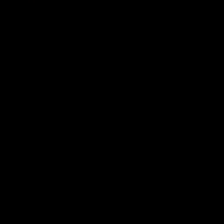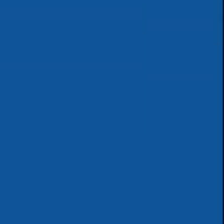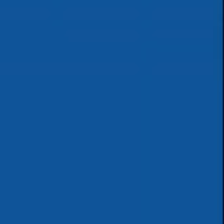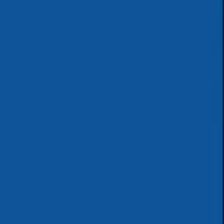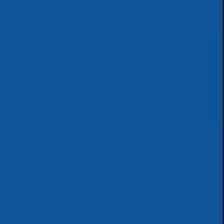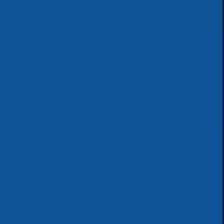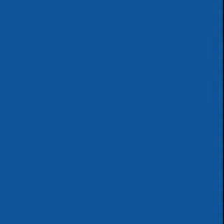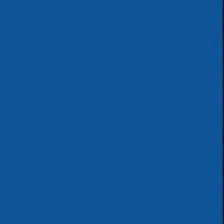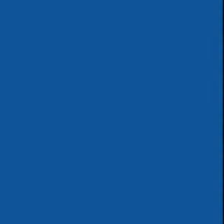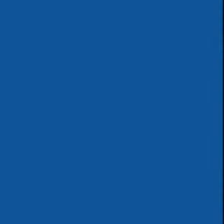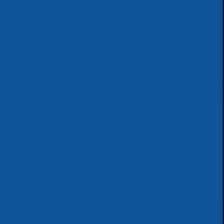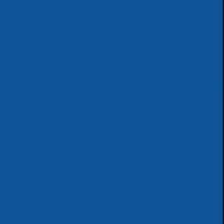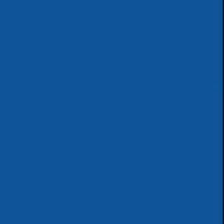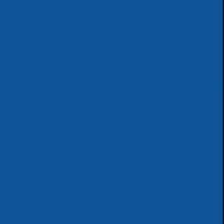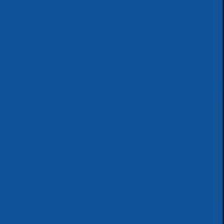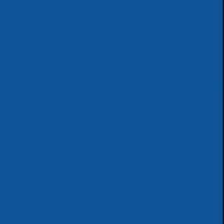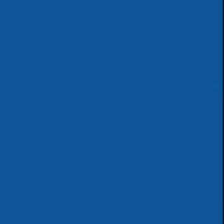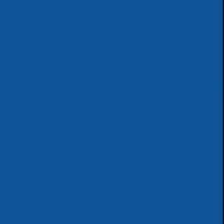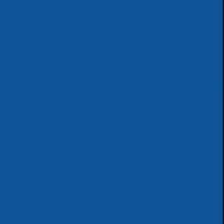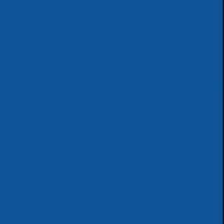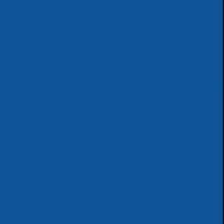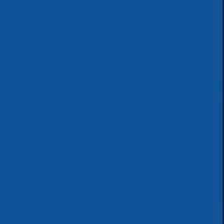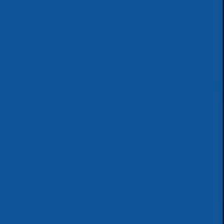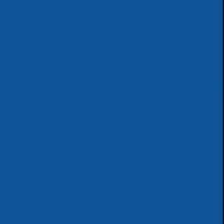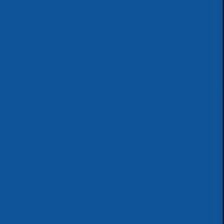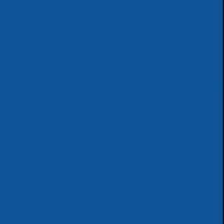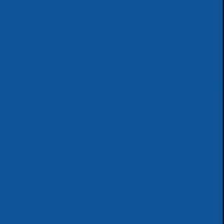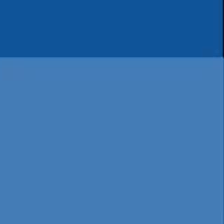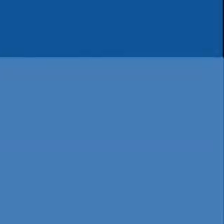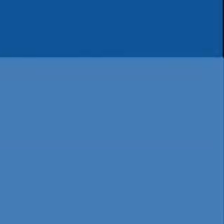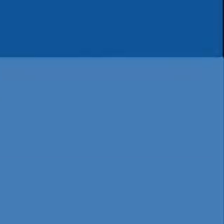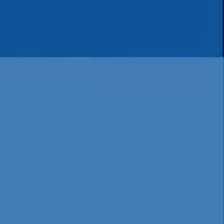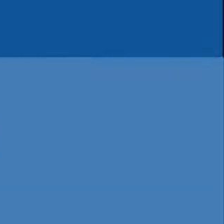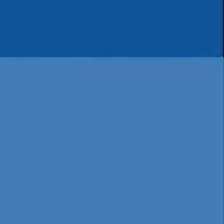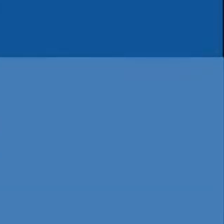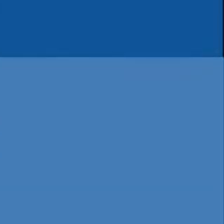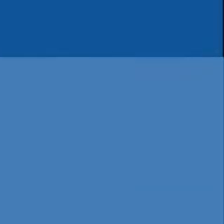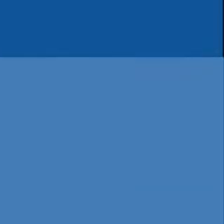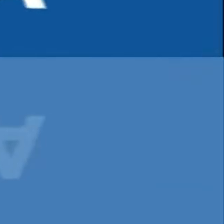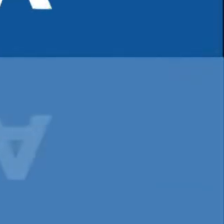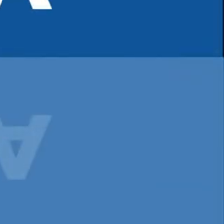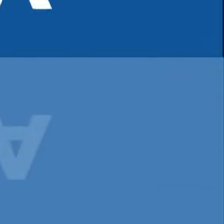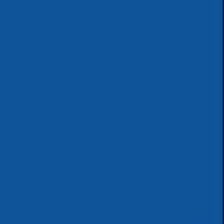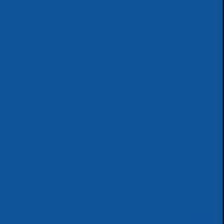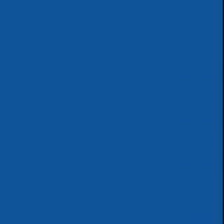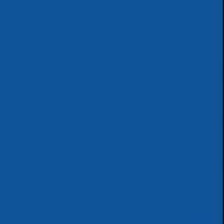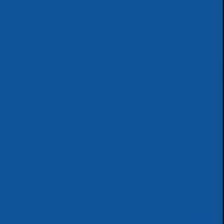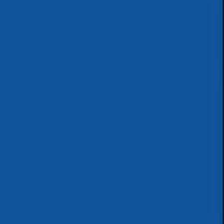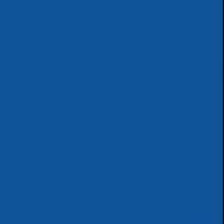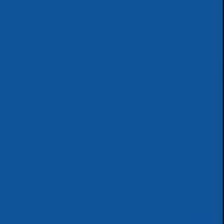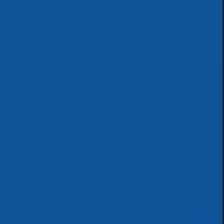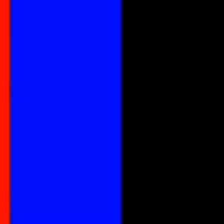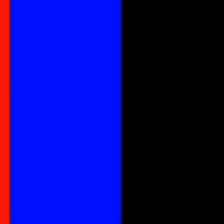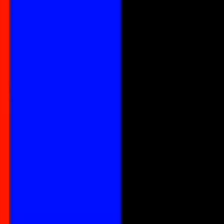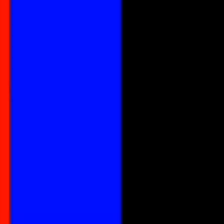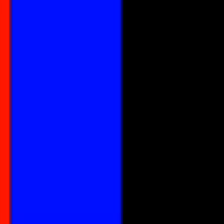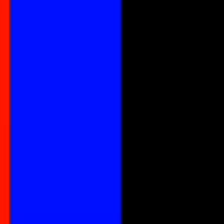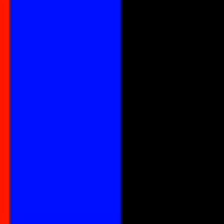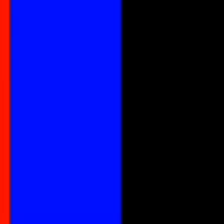19h. Veja através das redes sociais da TV Cultura. Só na internet. Não perca. Livre na